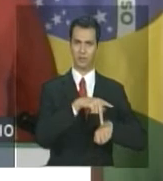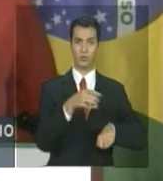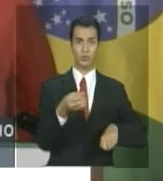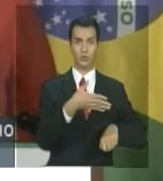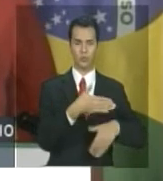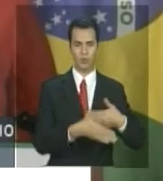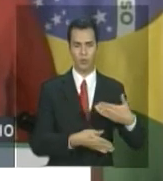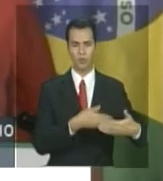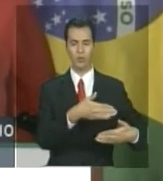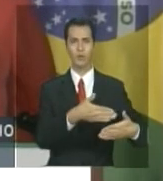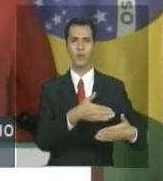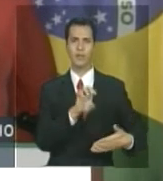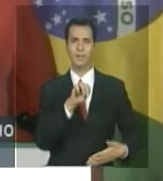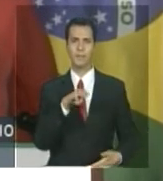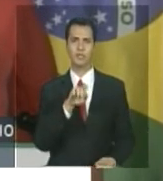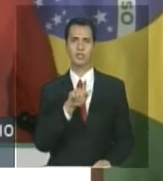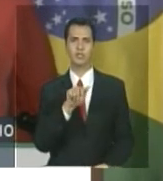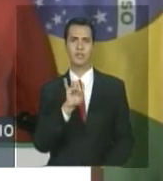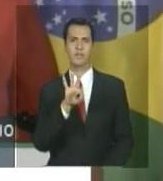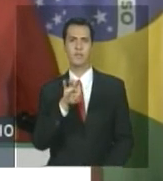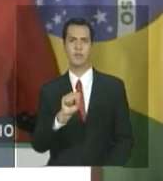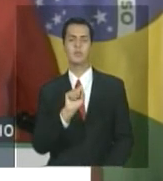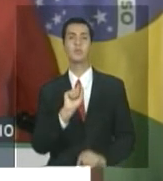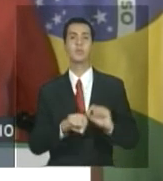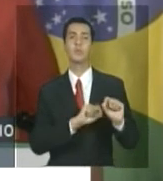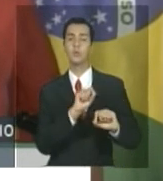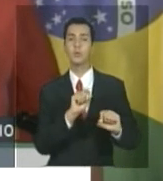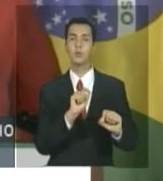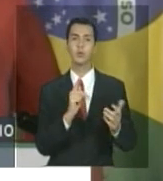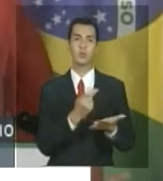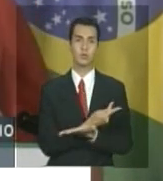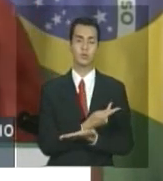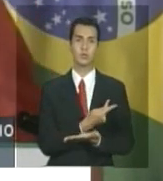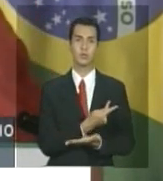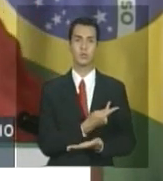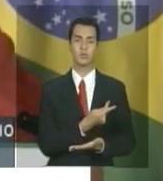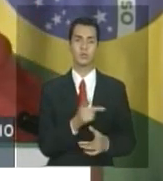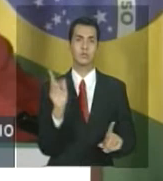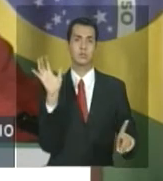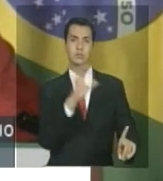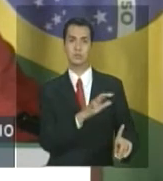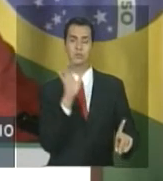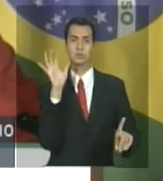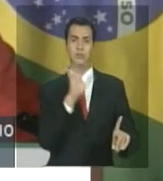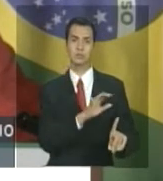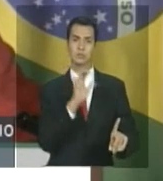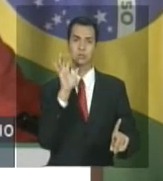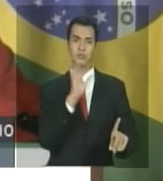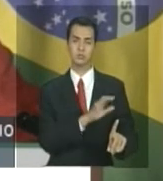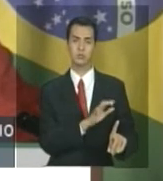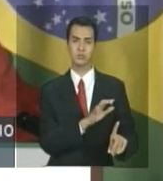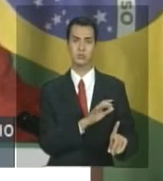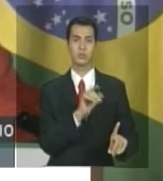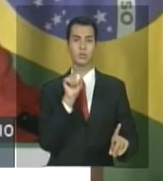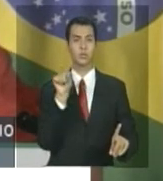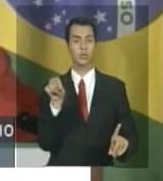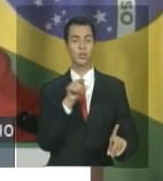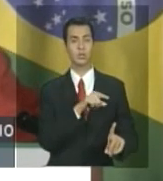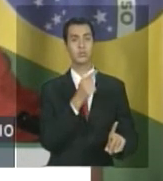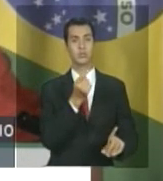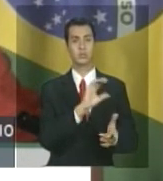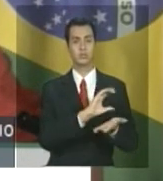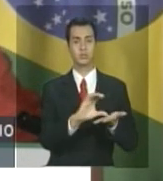uma situação que, mais cedo ou mais tarde, diminui sua taxa de investimento, a